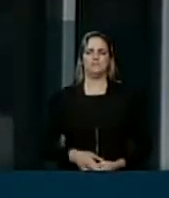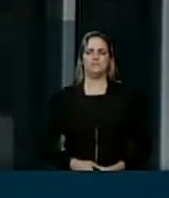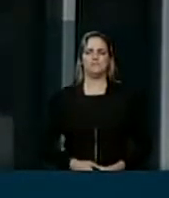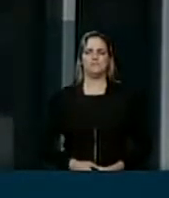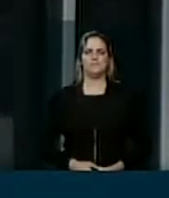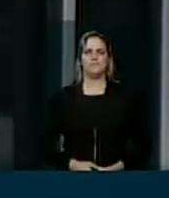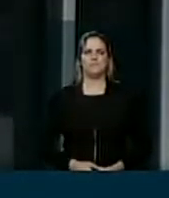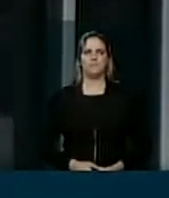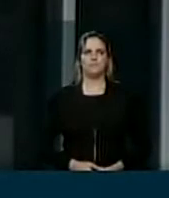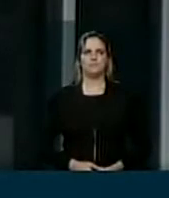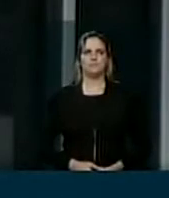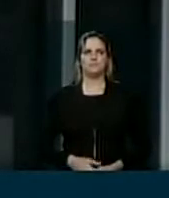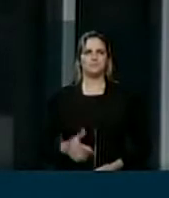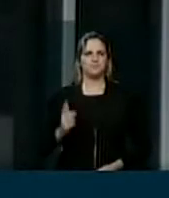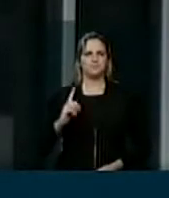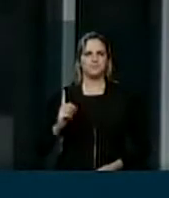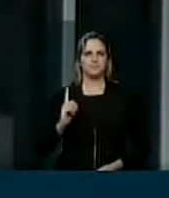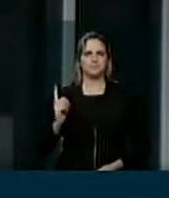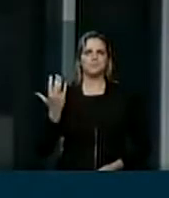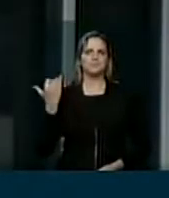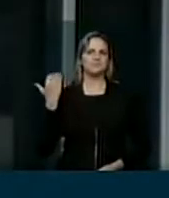comemorar